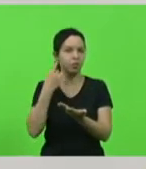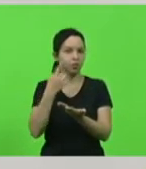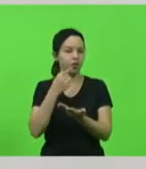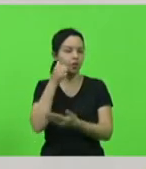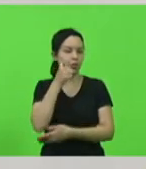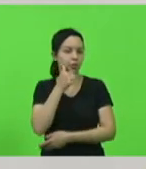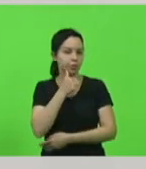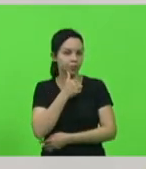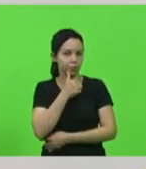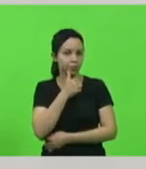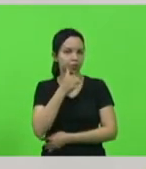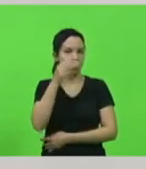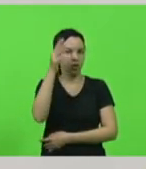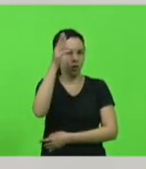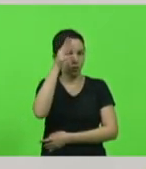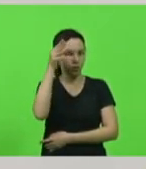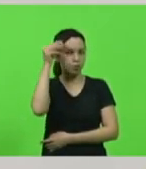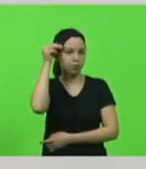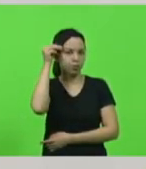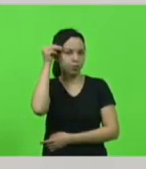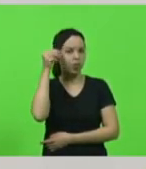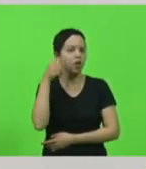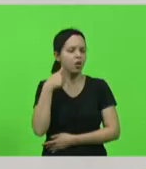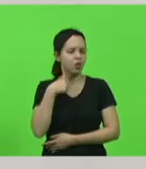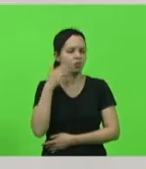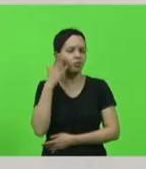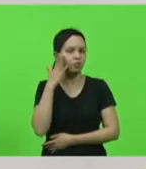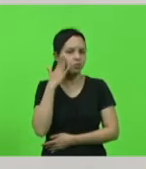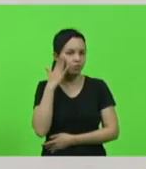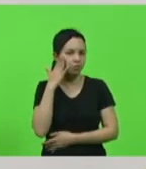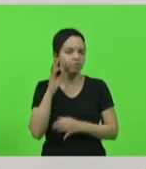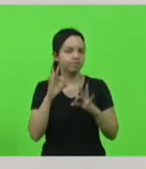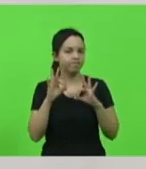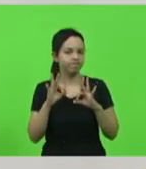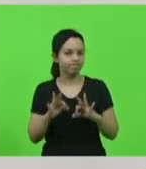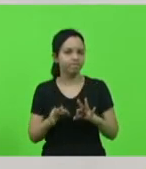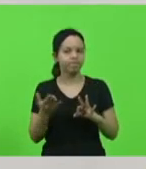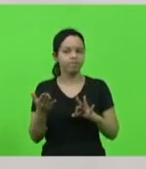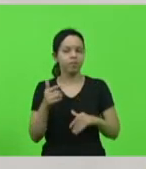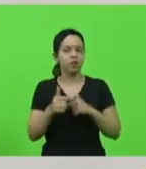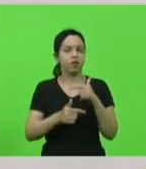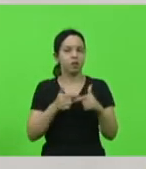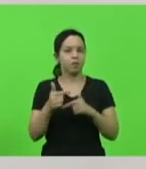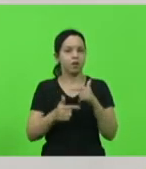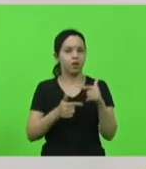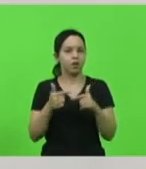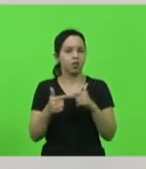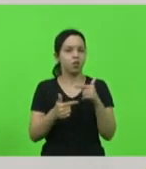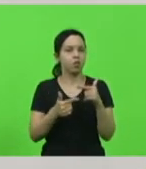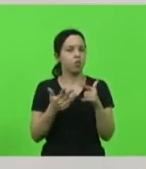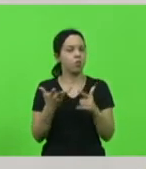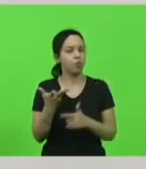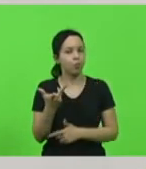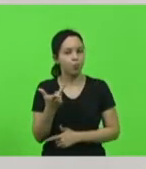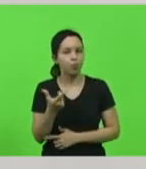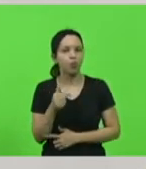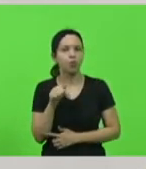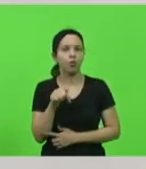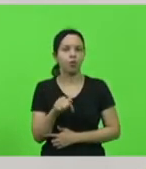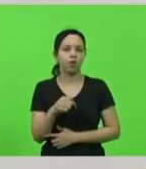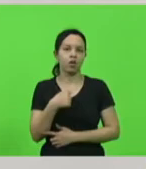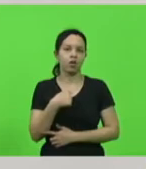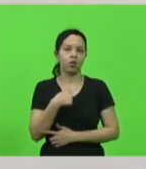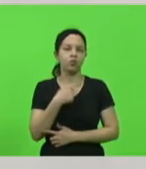qual tenho certeza que fará um belíssimo trabalho e eu e todas nós desejamos pleno